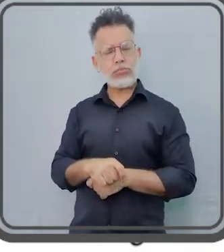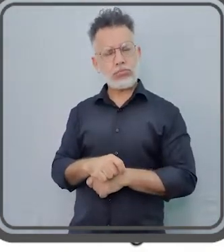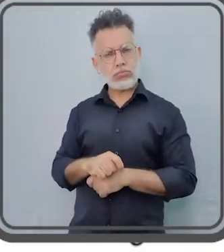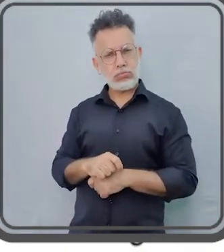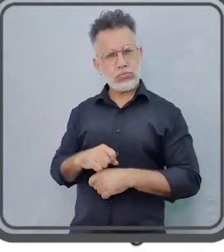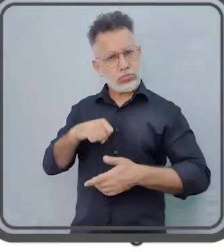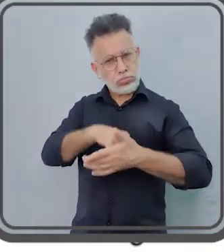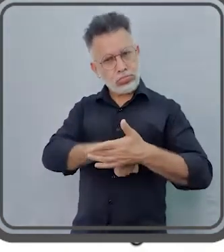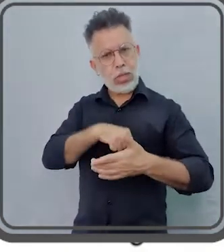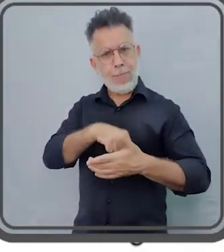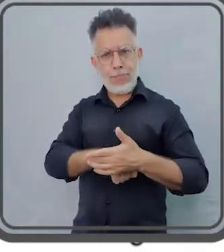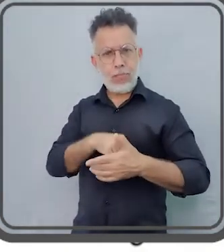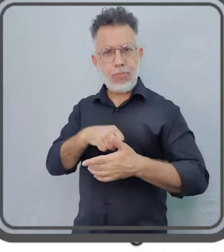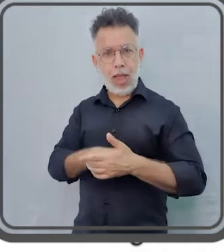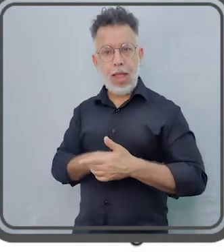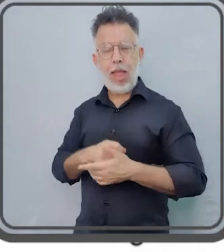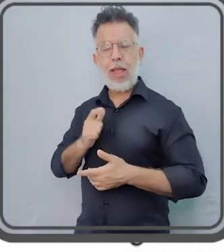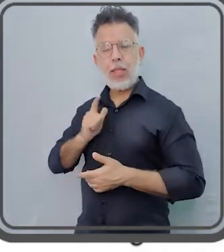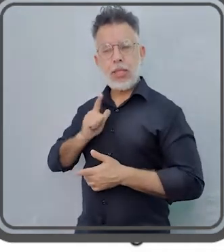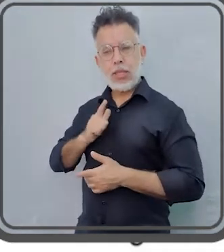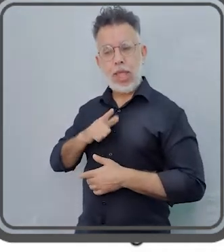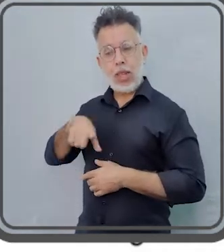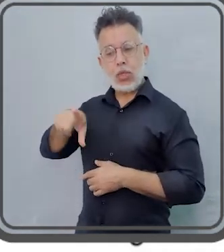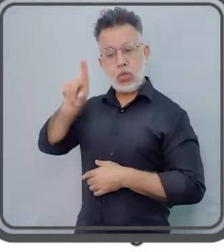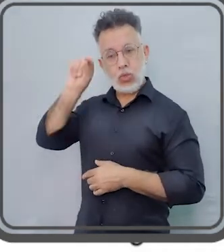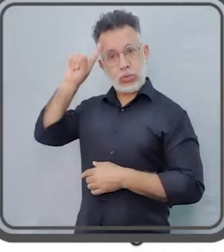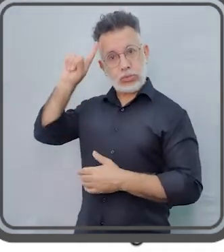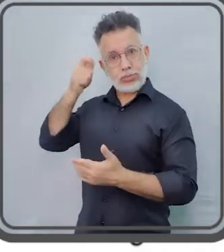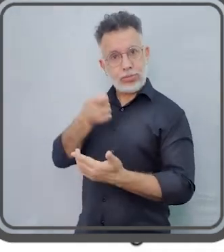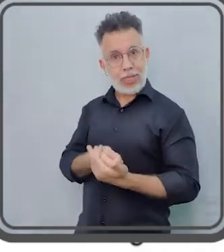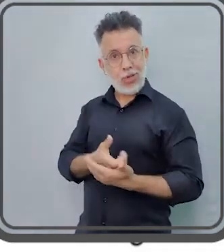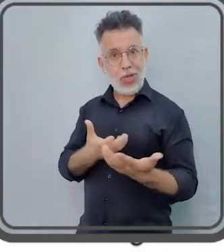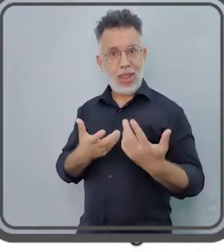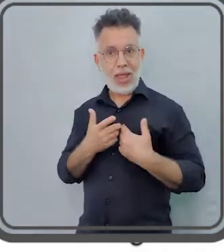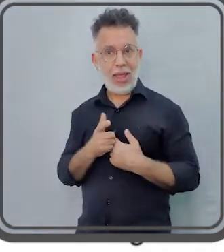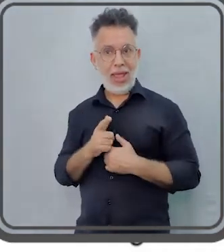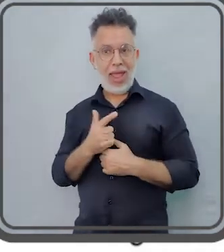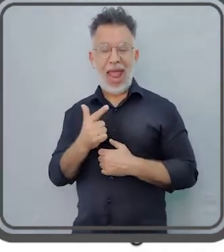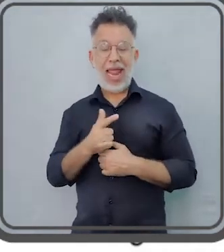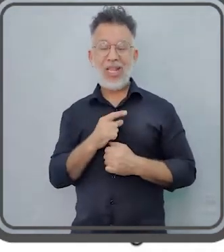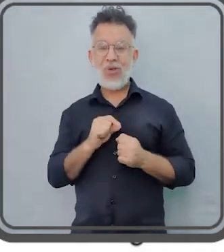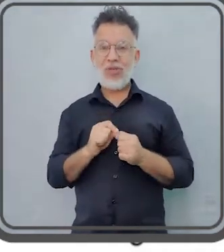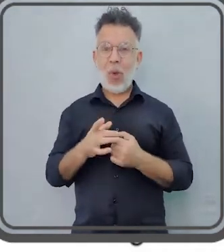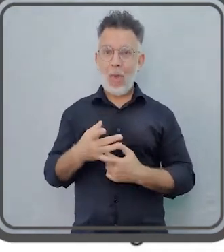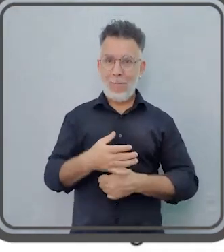para tomarem as decisões que elas querem, né? Elas não ficam tão reféns de outras decisões.